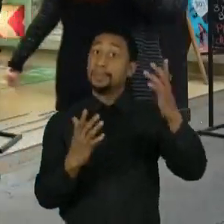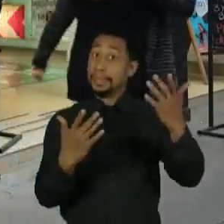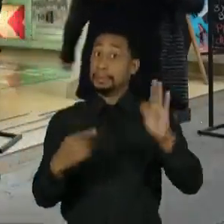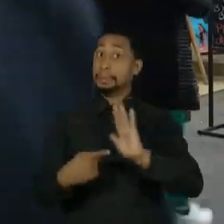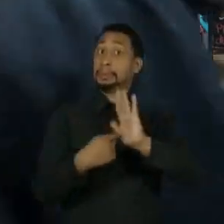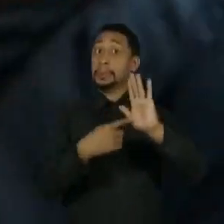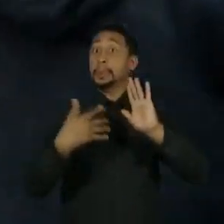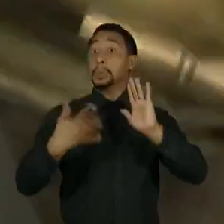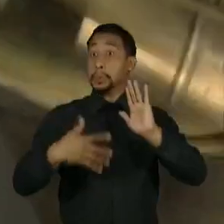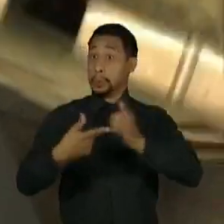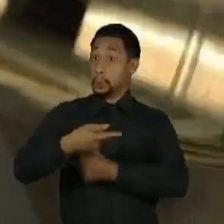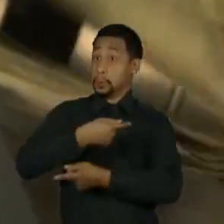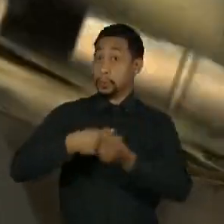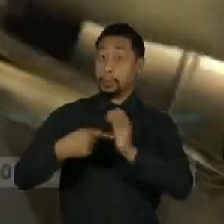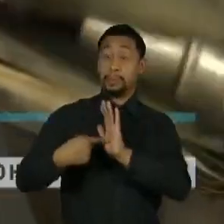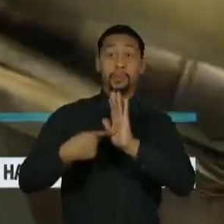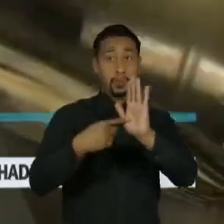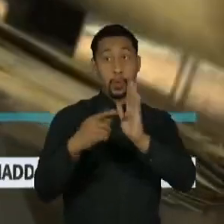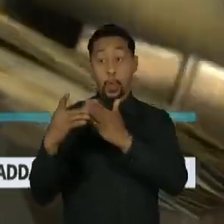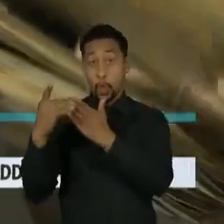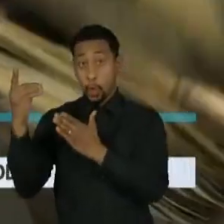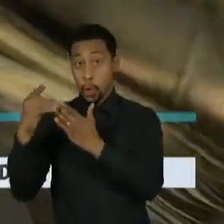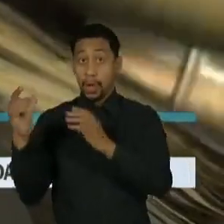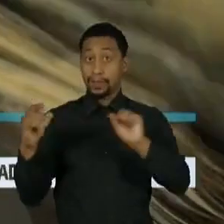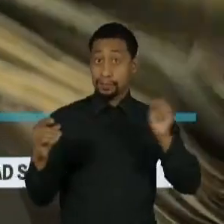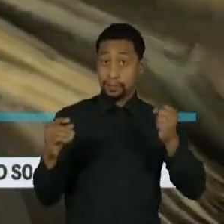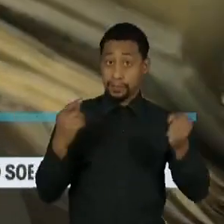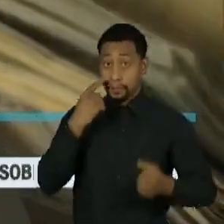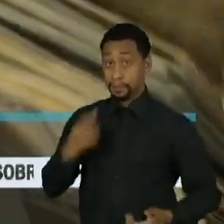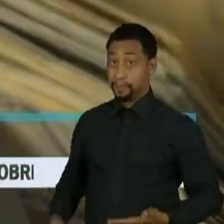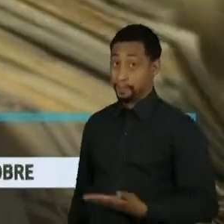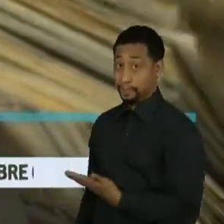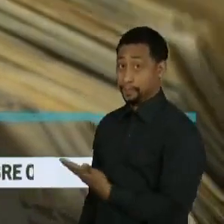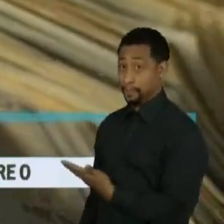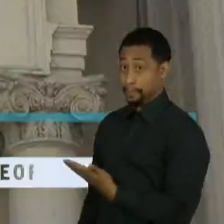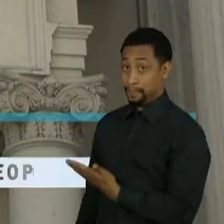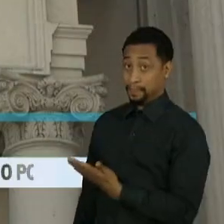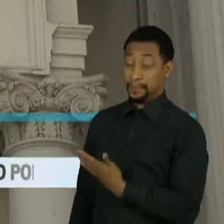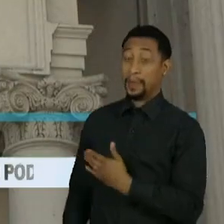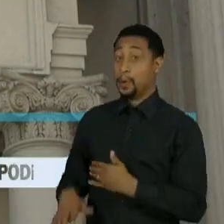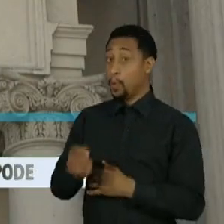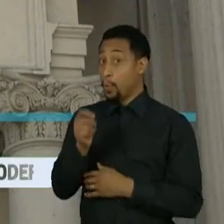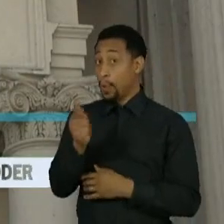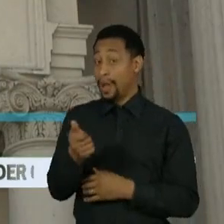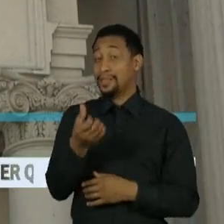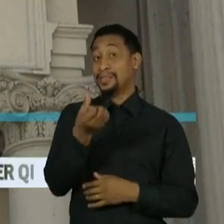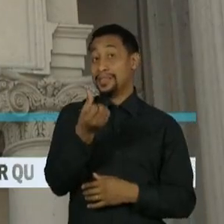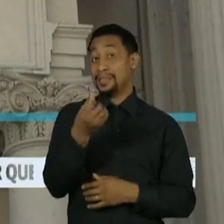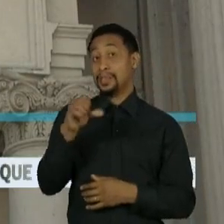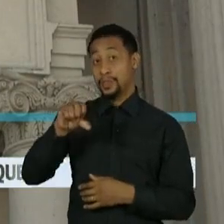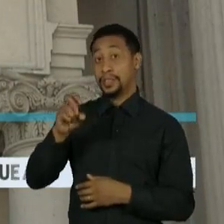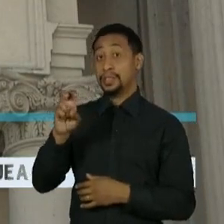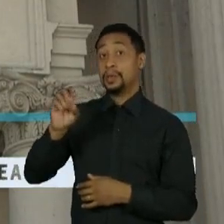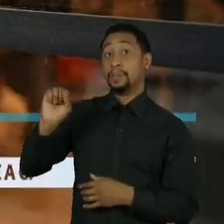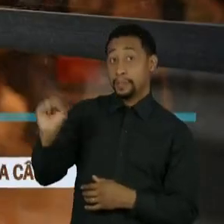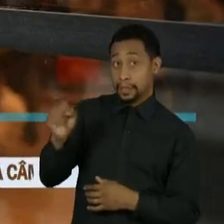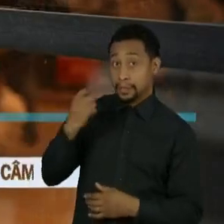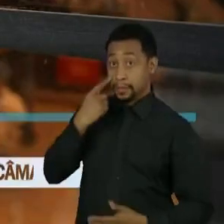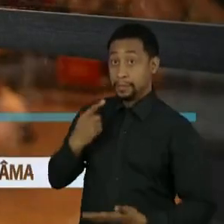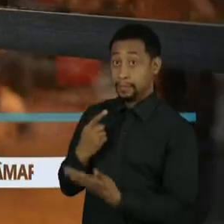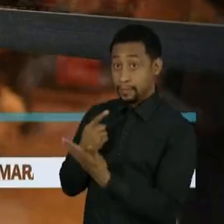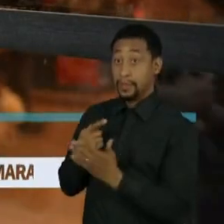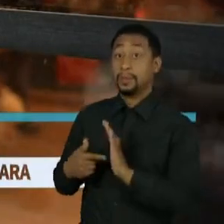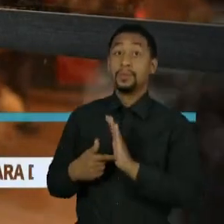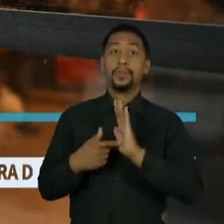No paralelo, a cotação do chamado dólar blue beirou os 700 pesos. E o Banco Central argentino elevou a taxa